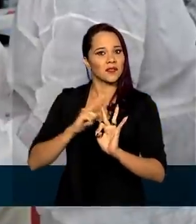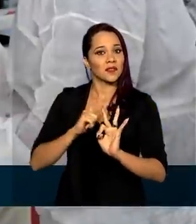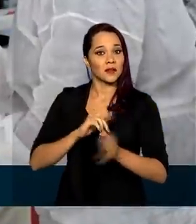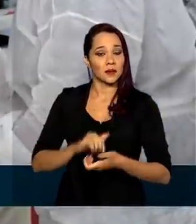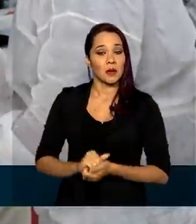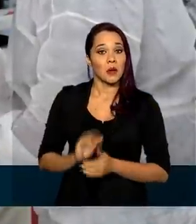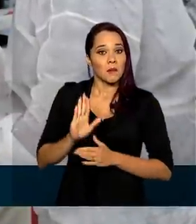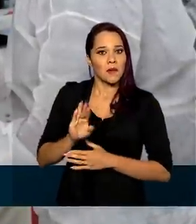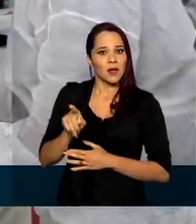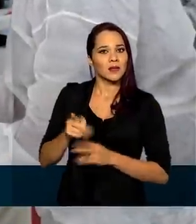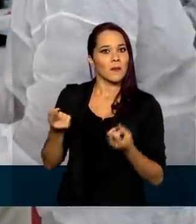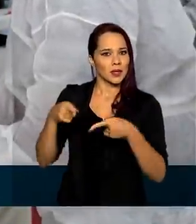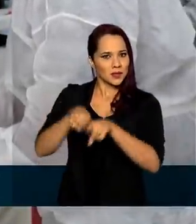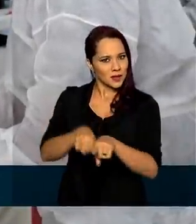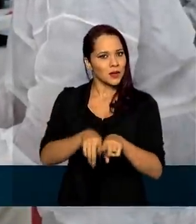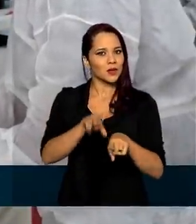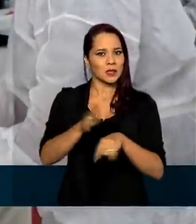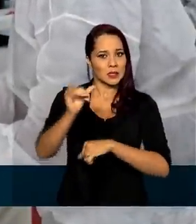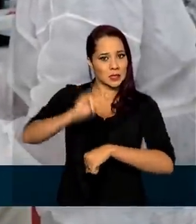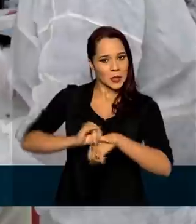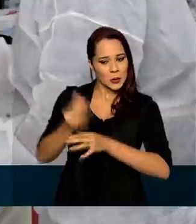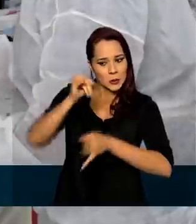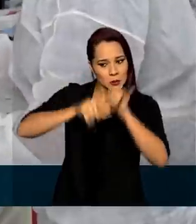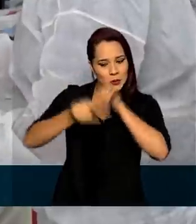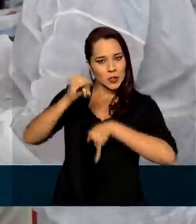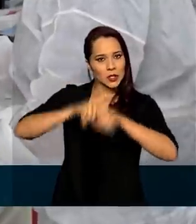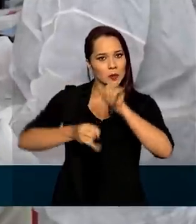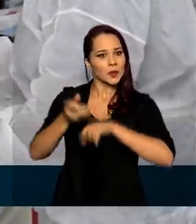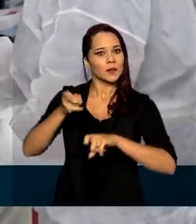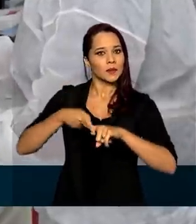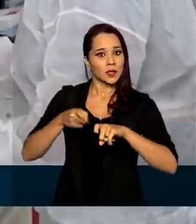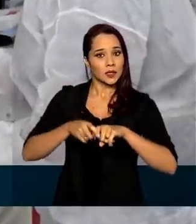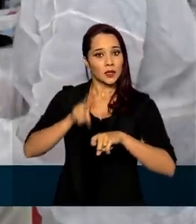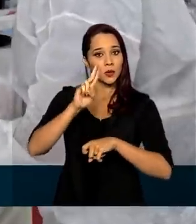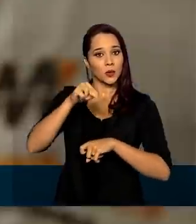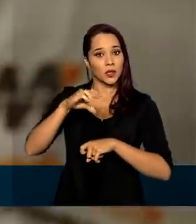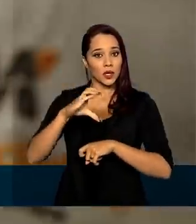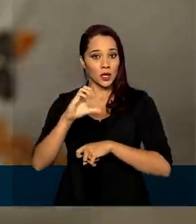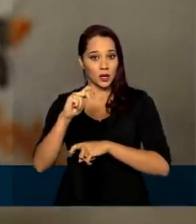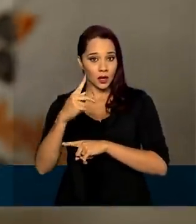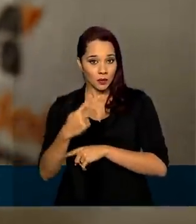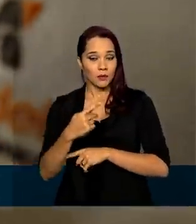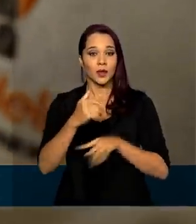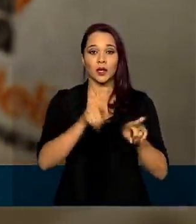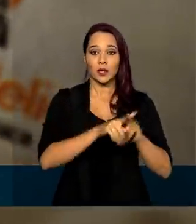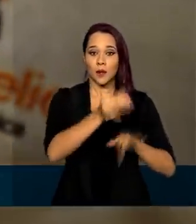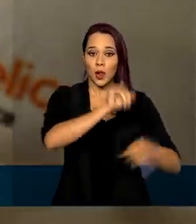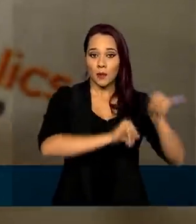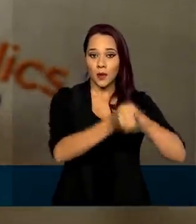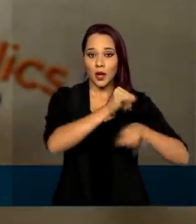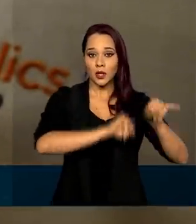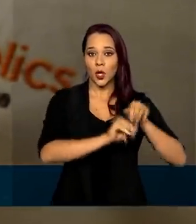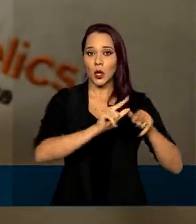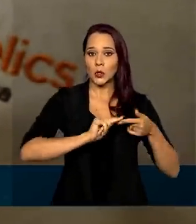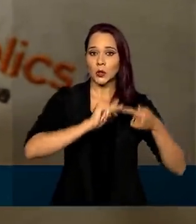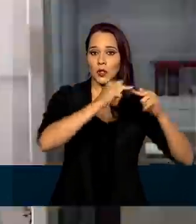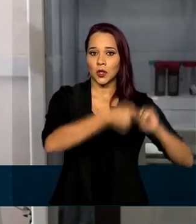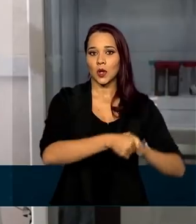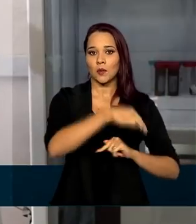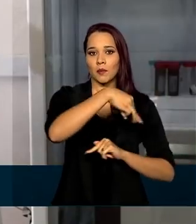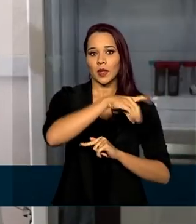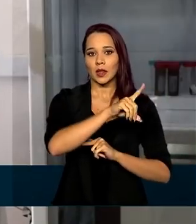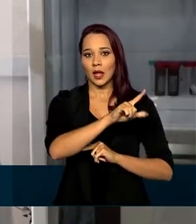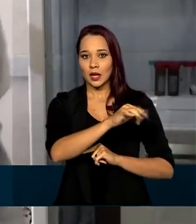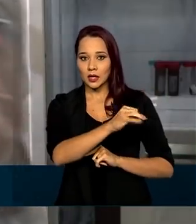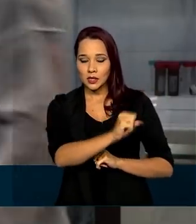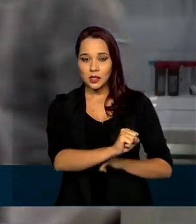mas uma parceria entre o Centro de Química Medicinal da Unicamp, o Laboratório de Genômica Mendelix